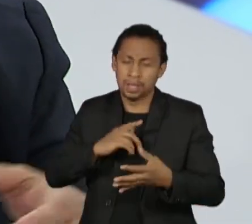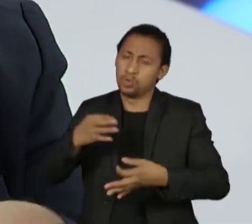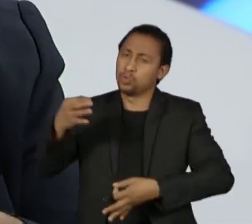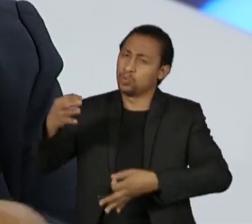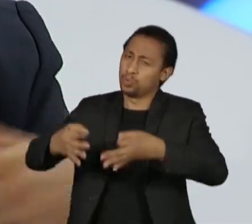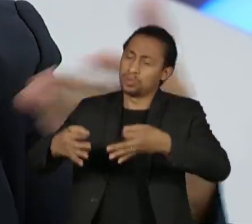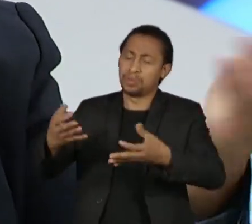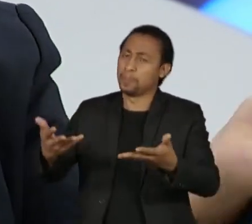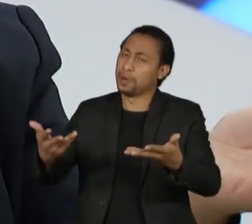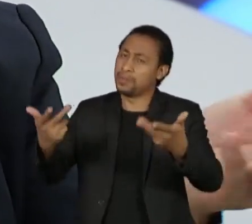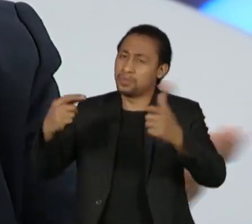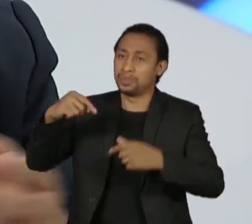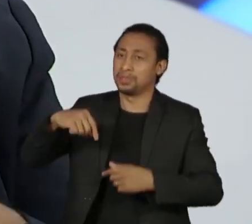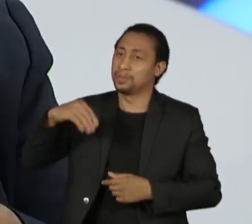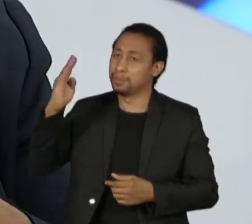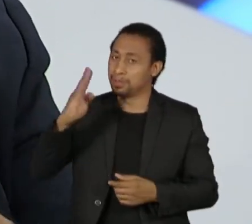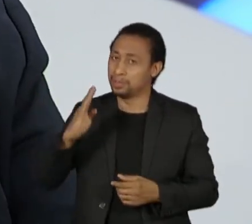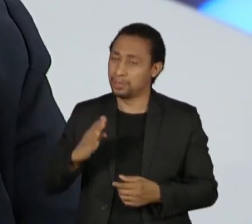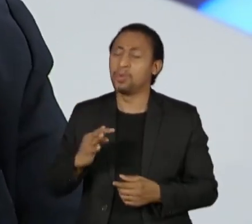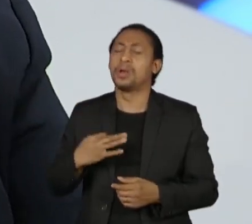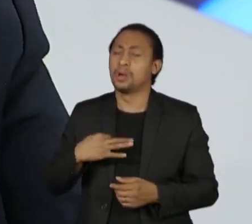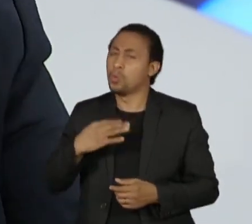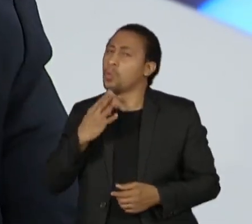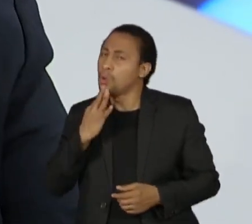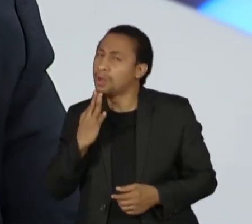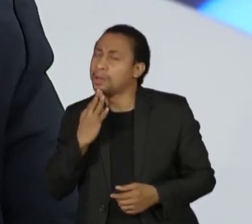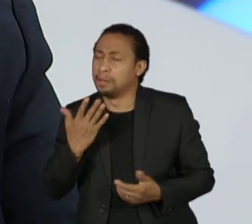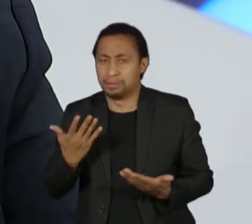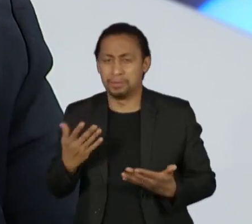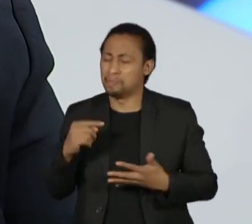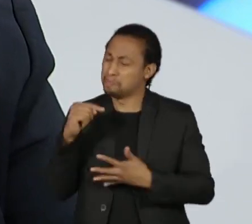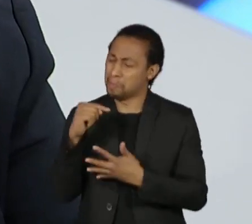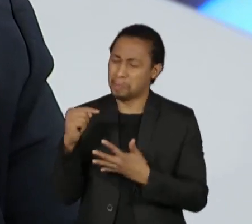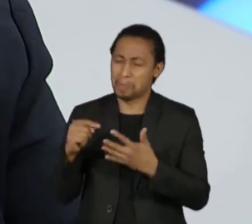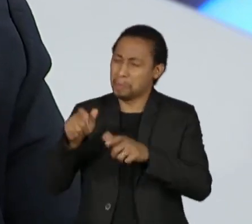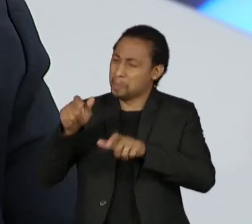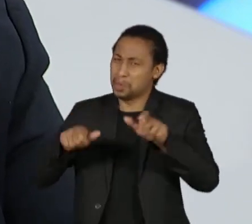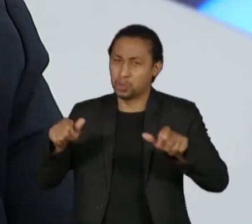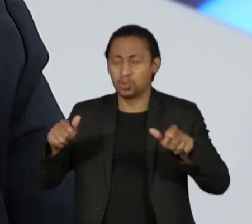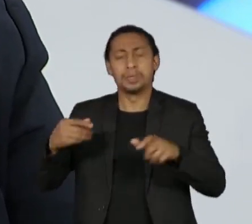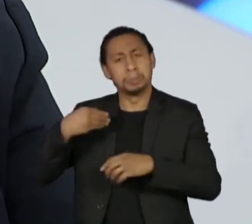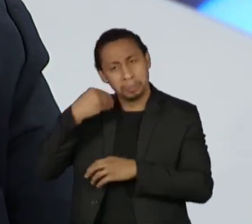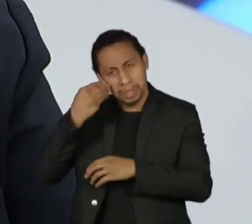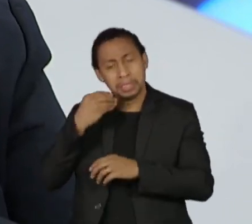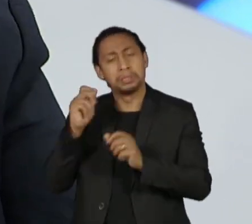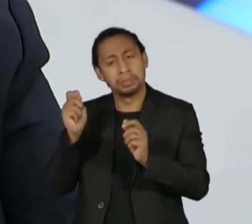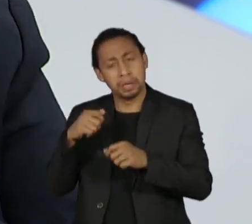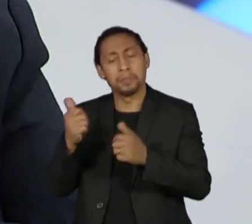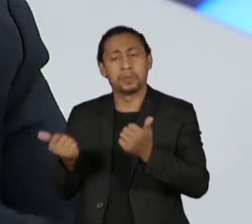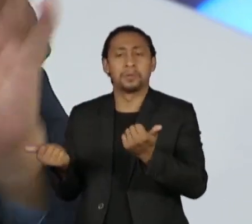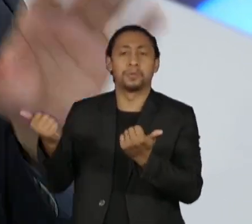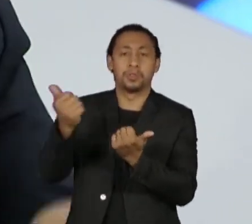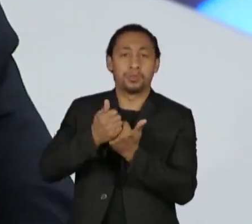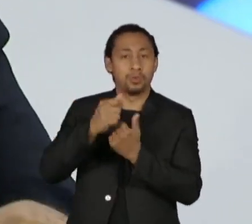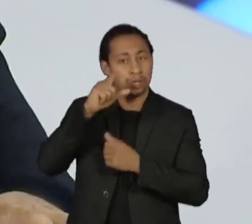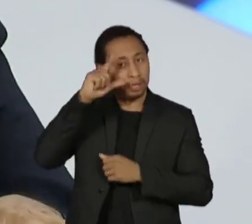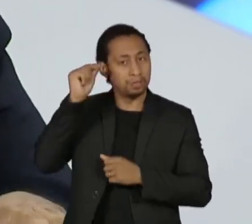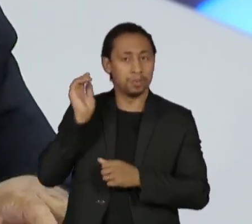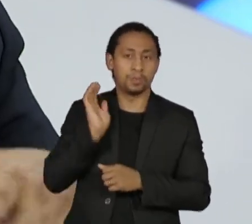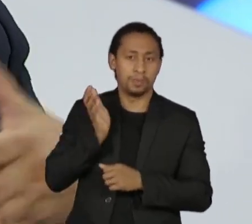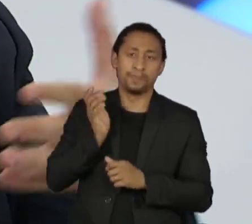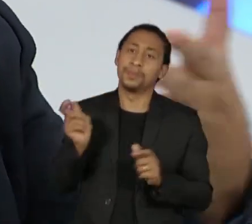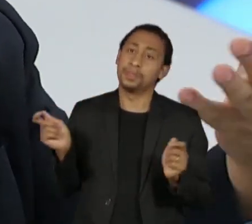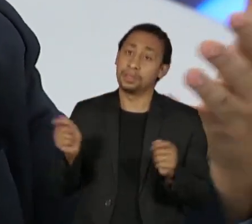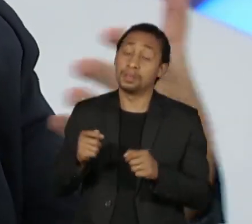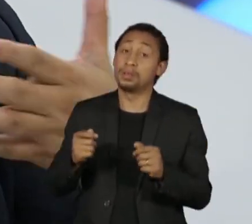país e eu próprio conheço dezenas que estão aptas a ocupar a vaga da Ministra Rosa então não é algo decretado